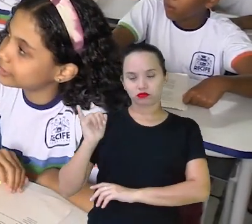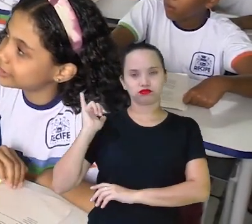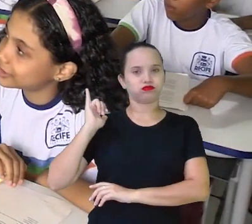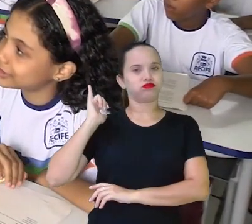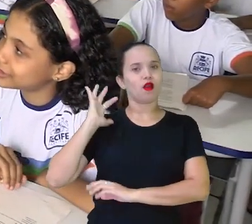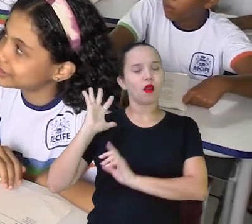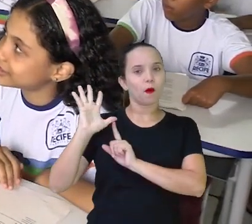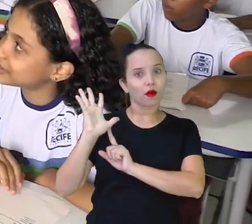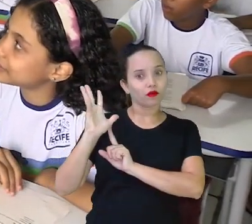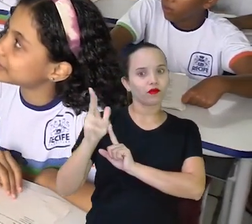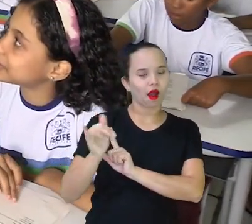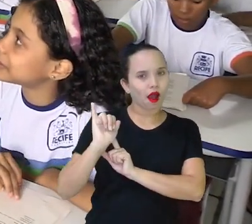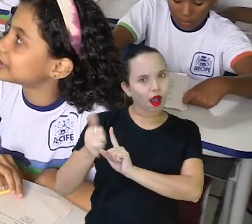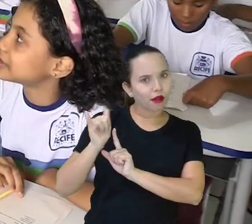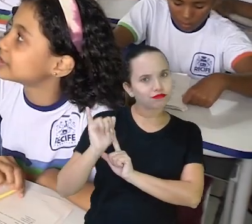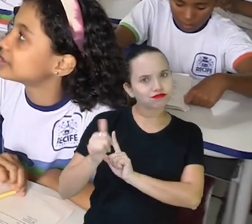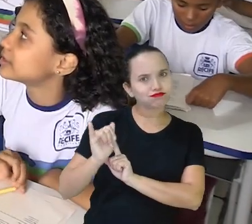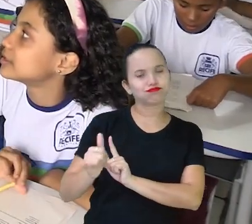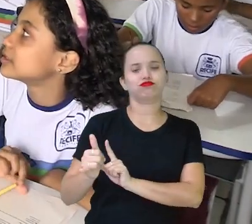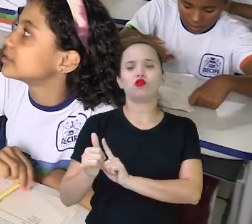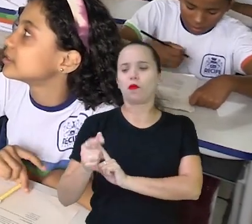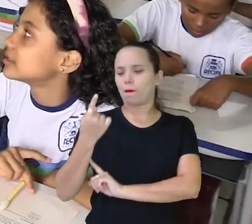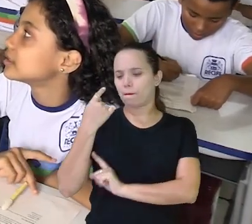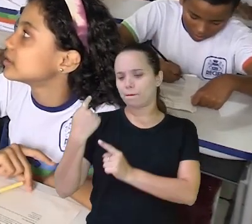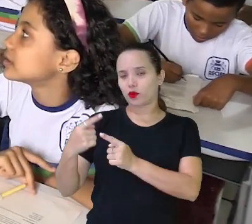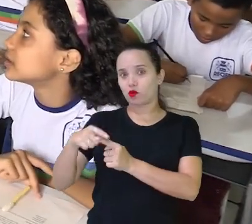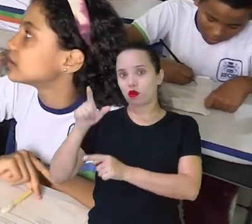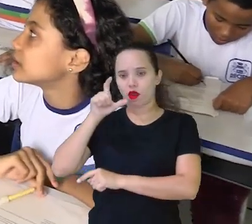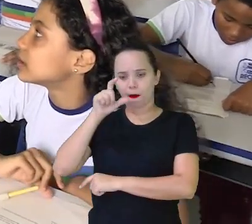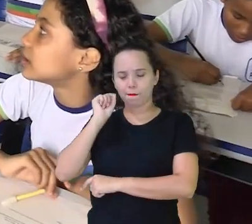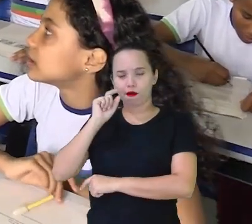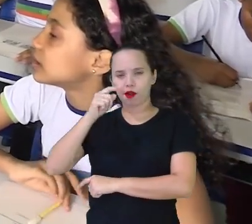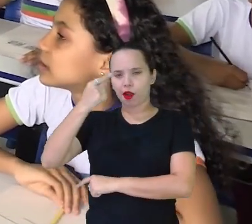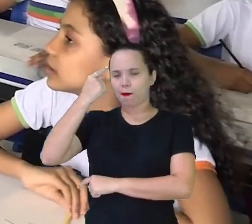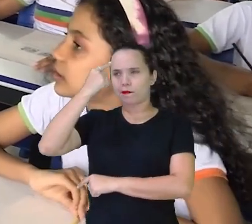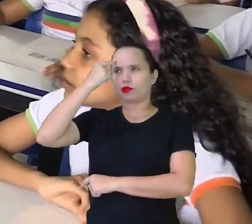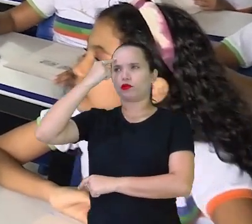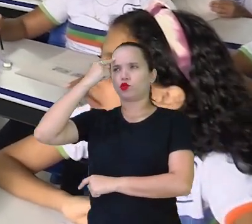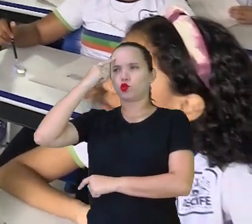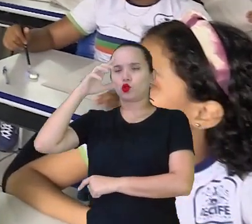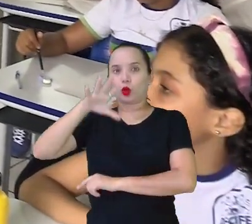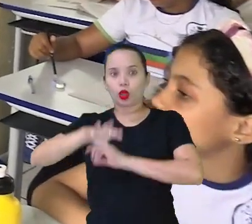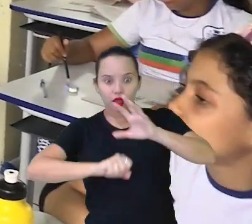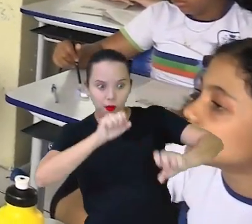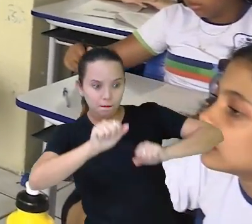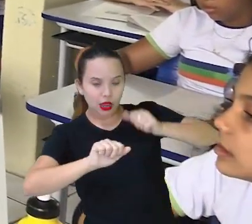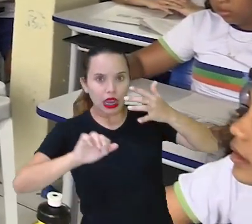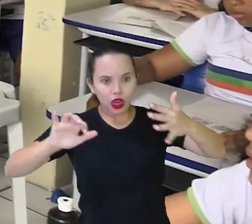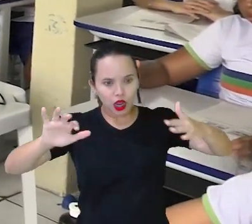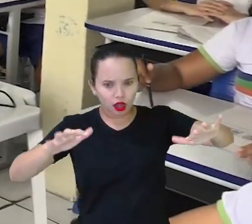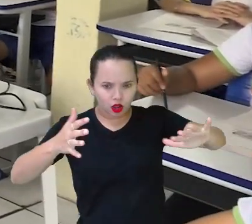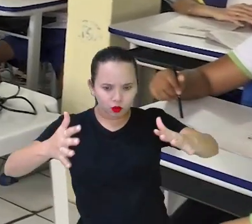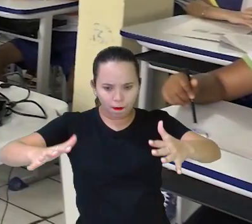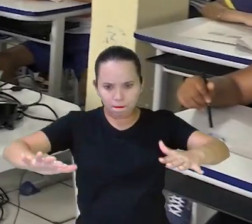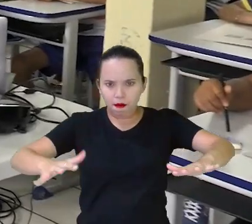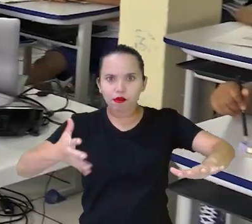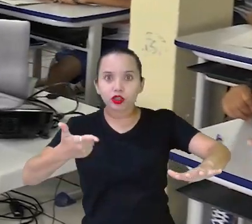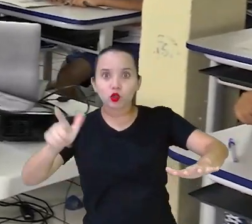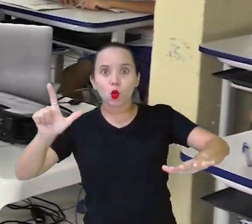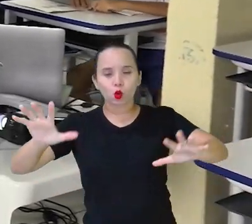que, pegando as penas de outros pássaros, ela ficaria bonita, pois ela se julgava